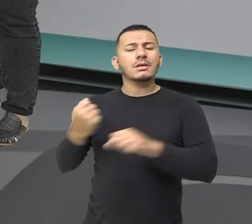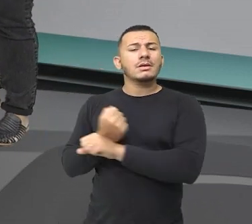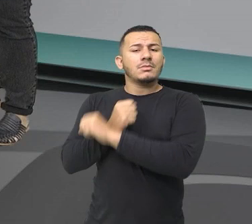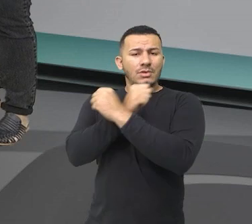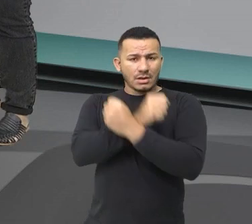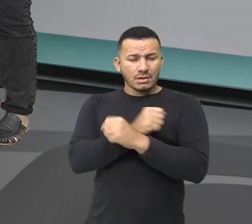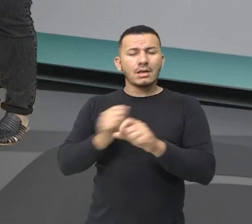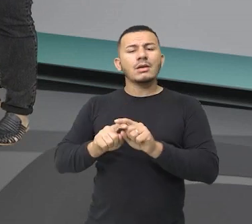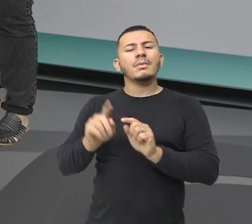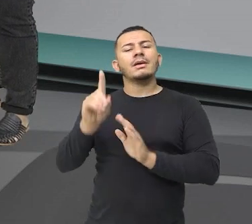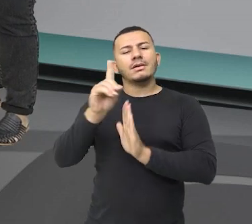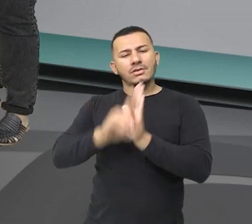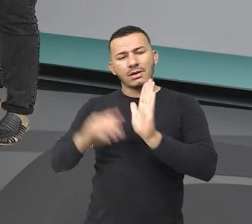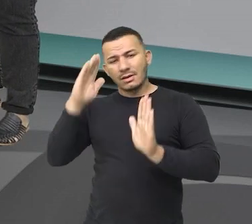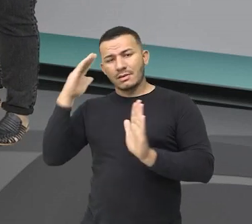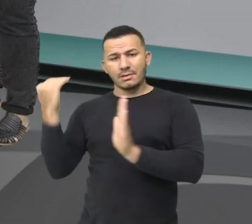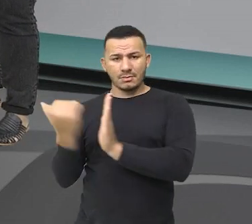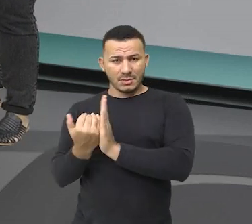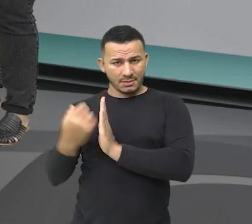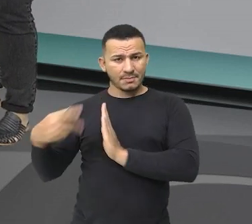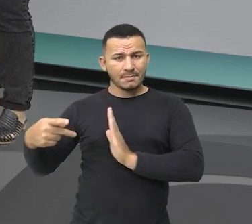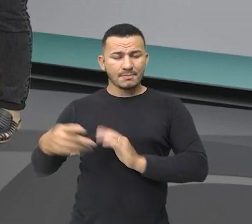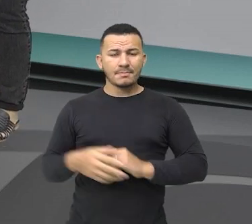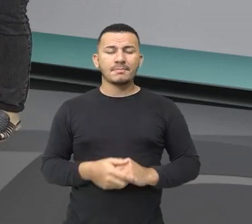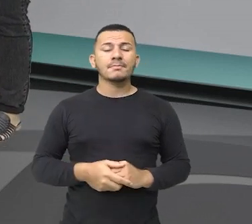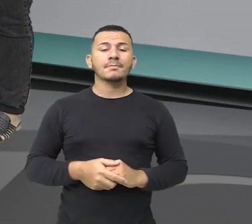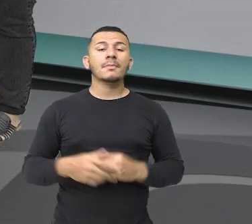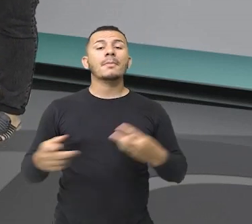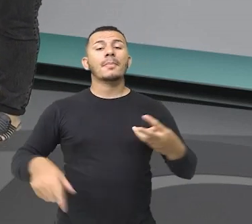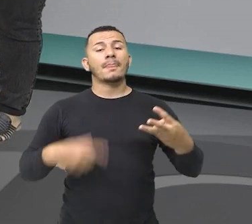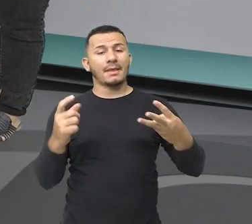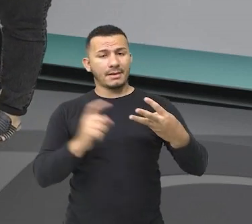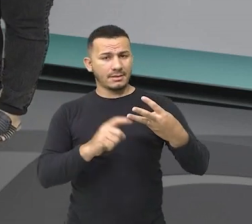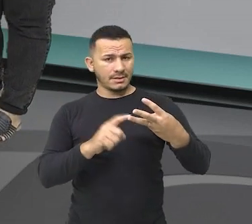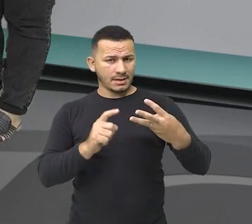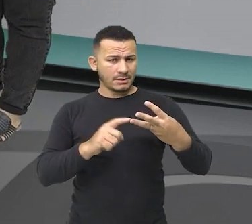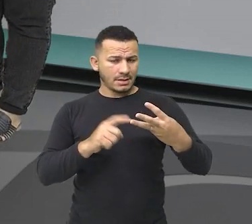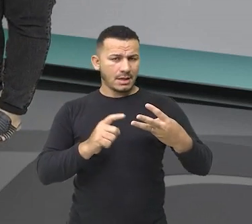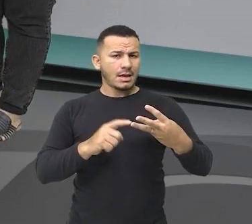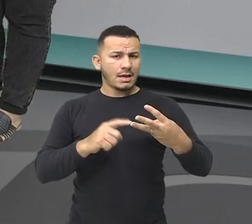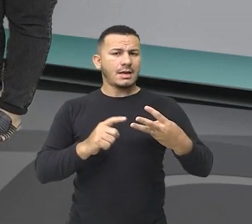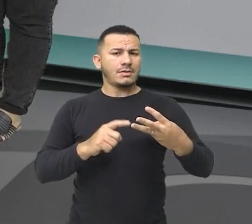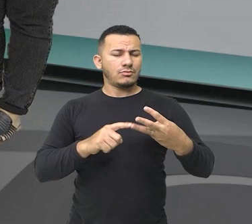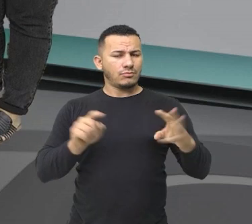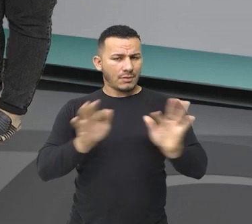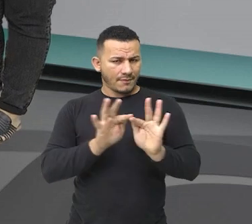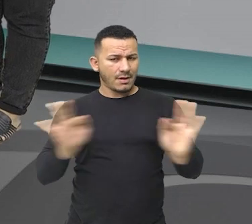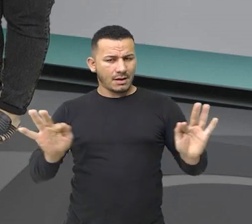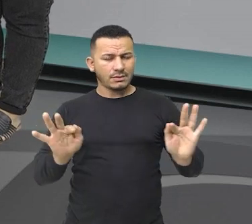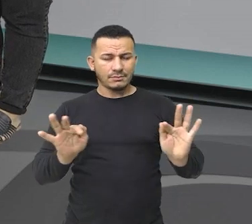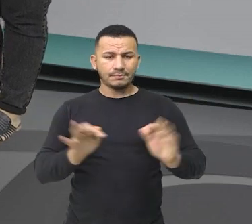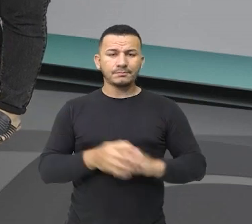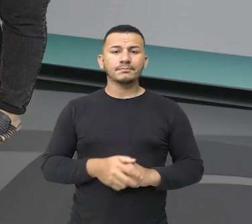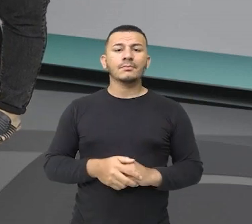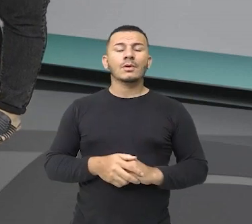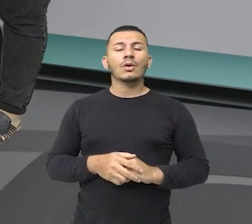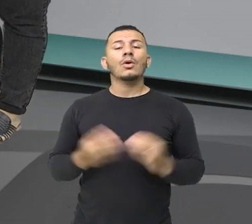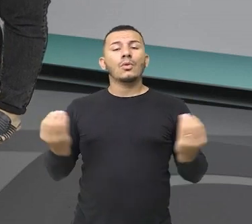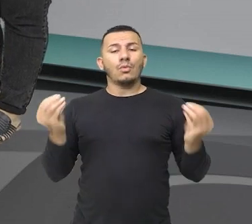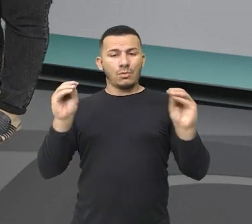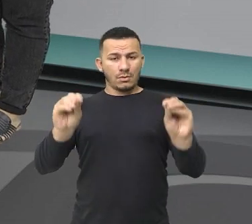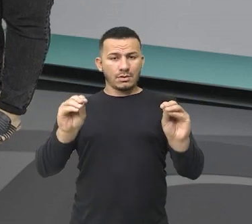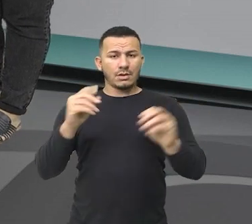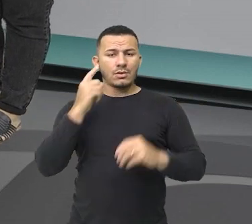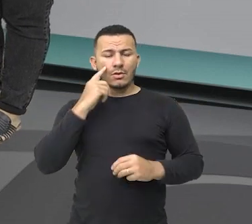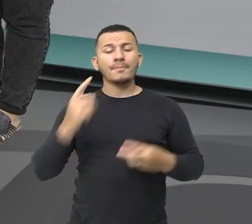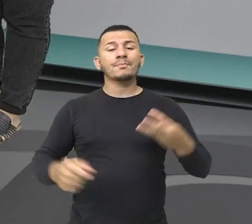por fim, como última ideia, como a terceira ideia secundária, vamos dizer assim, a gente escreveu aqui, em terceiro